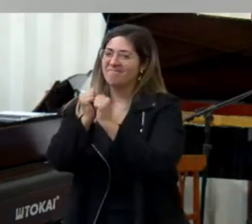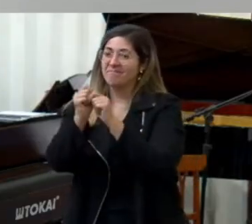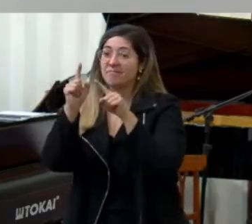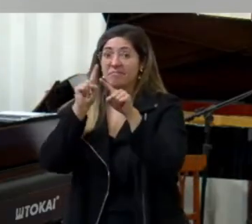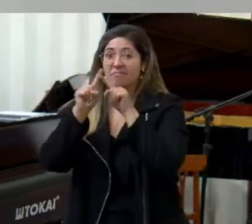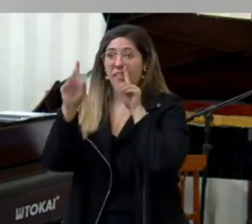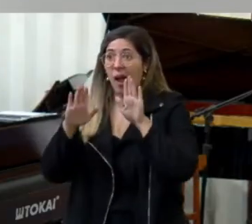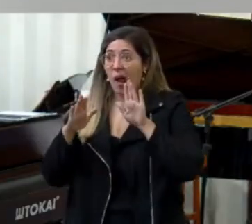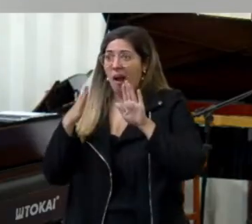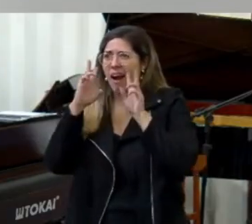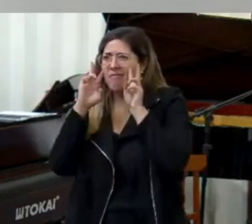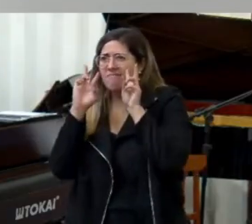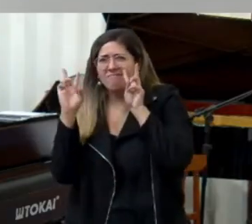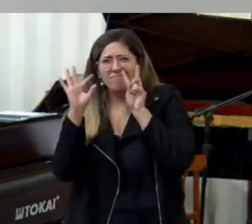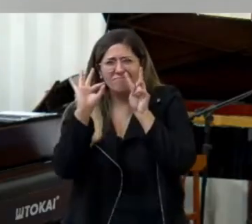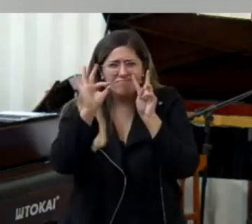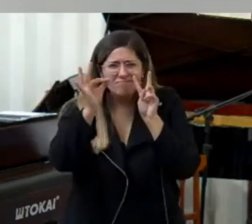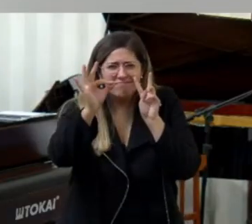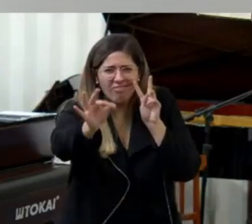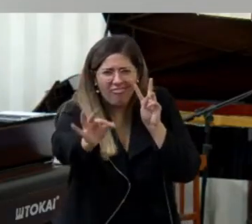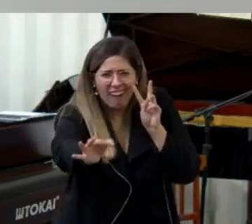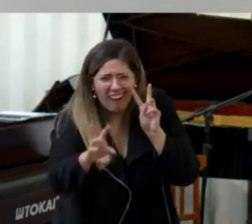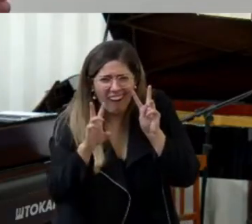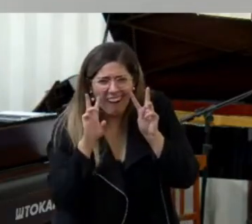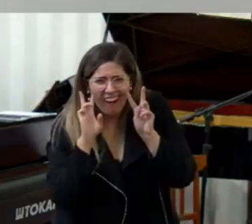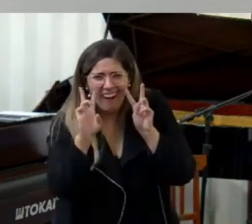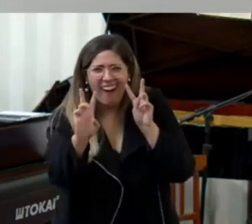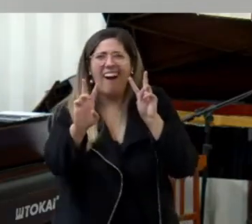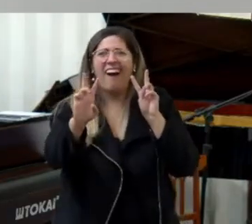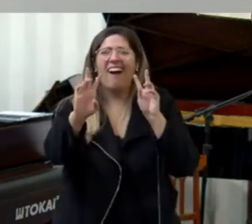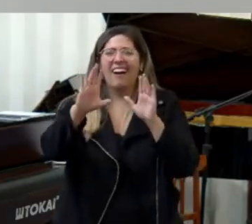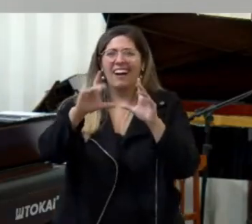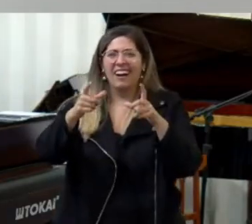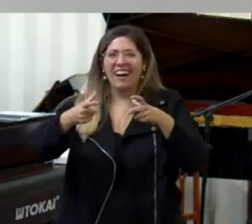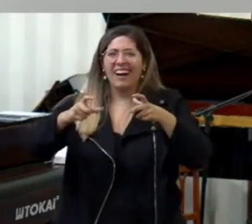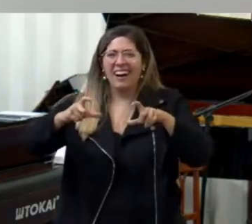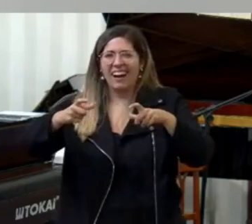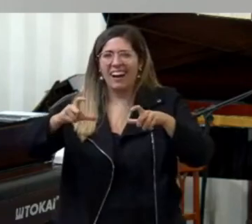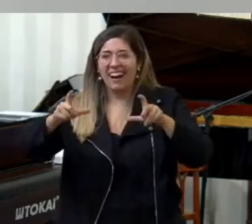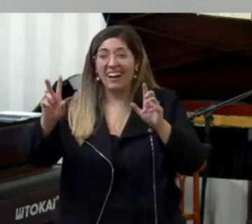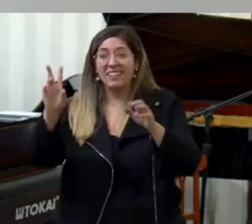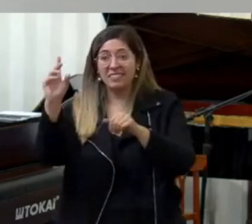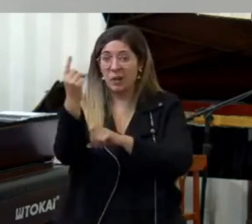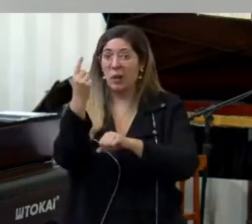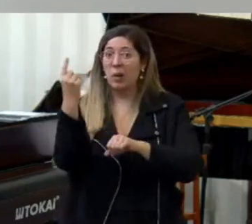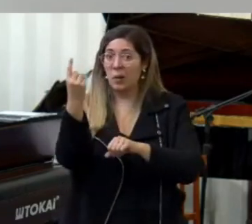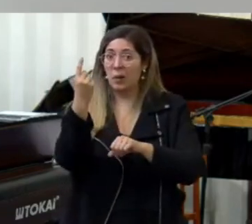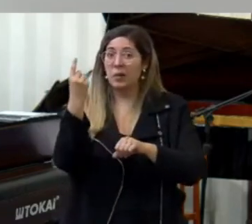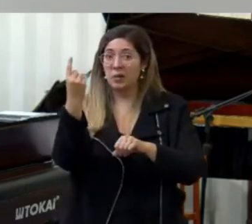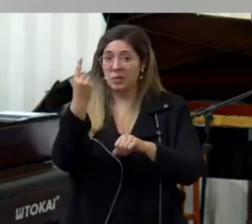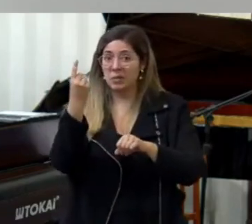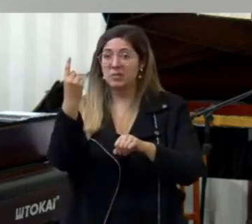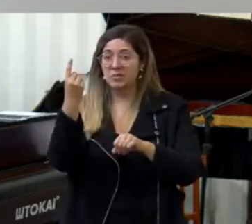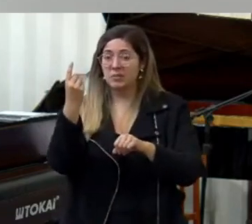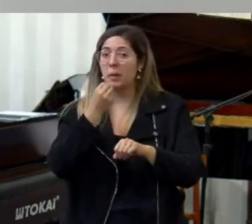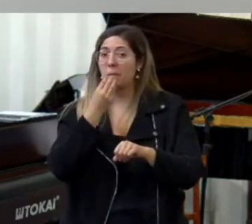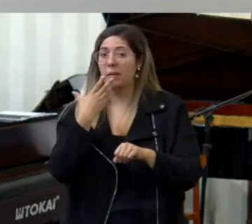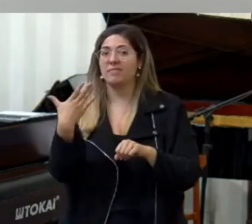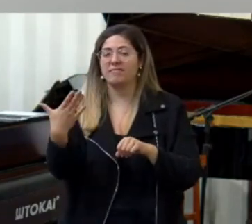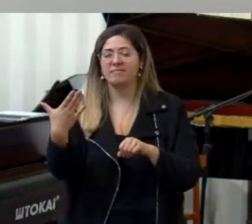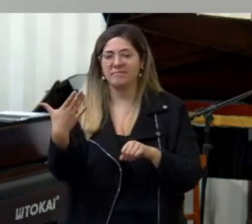quando os meus olhos vão para longe destes territórios em que o Senhor Deus é o único valor, o único